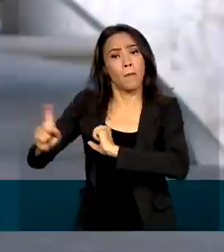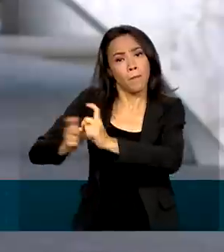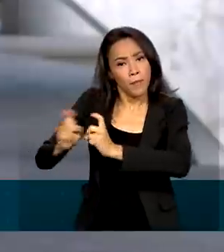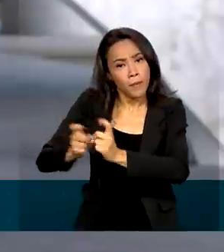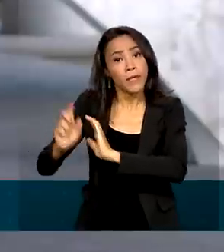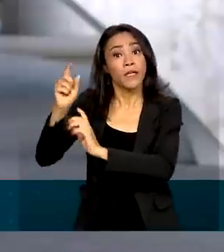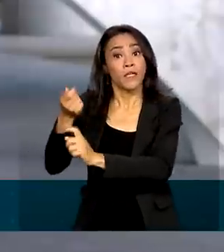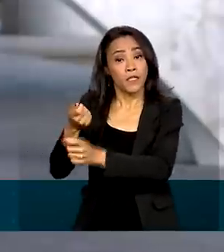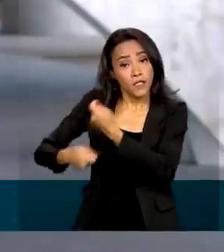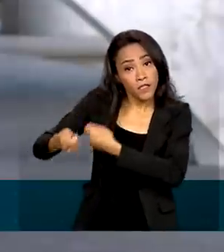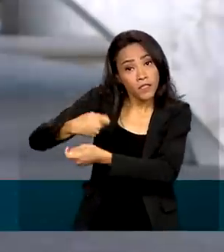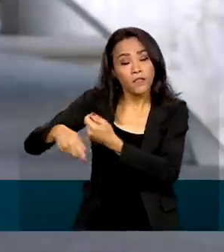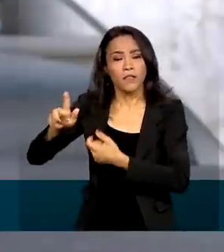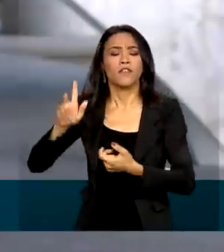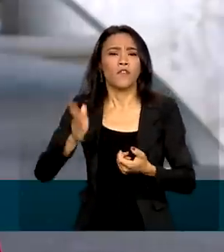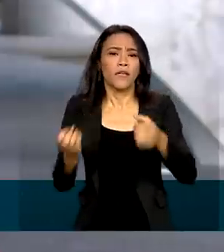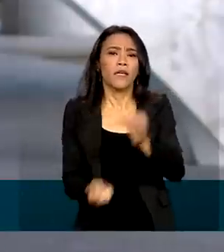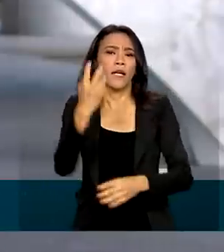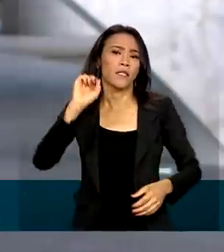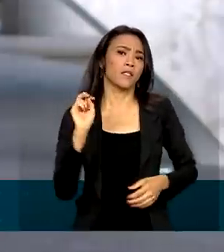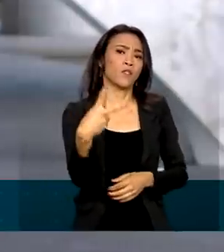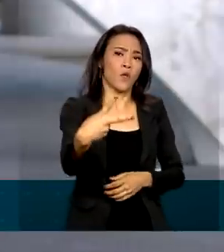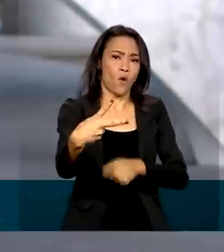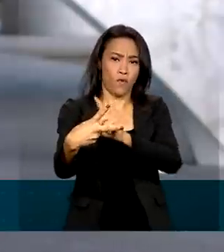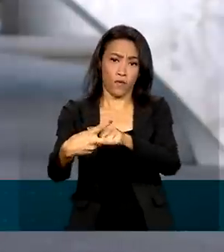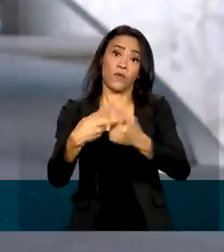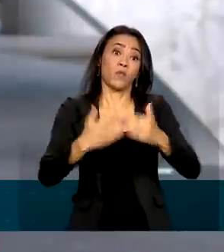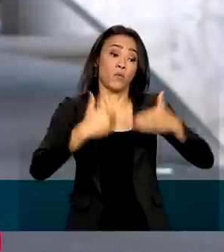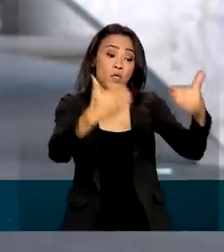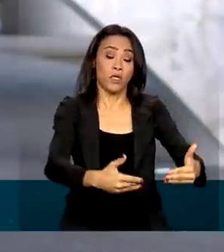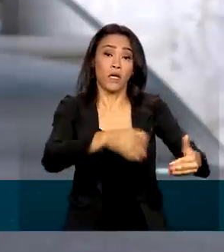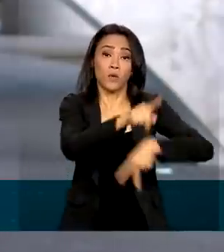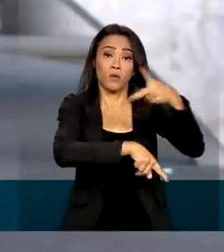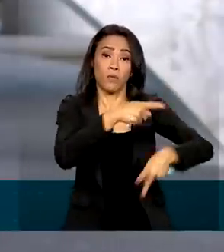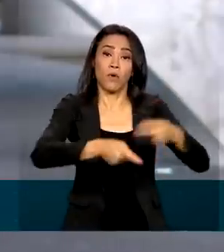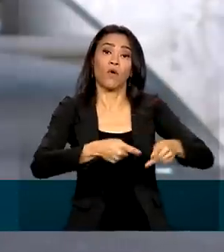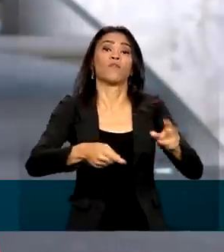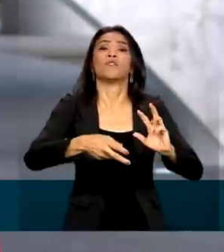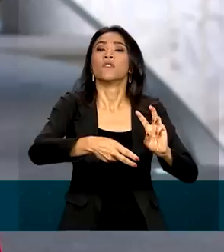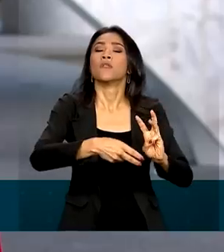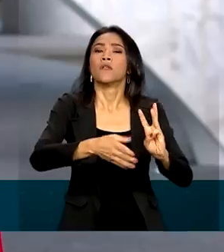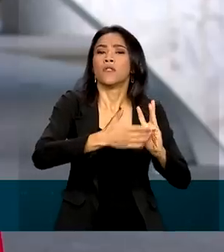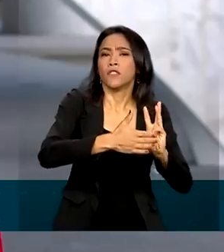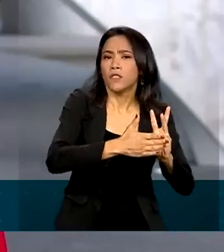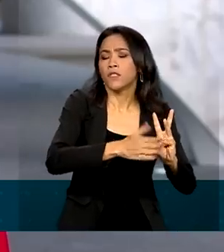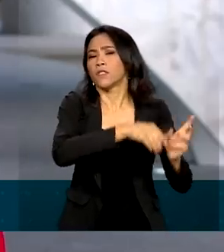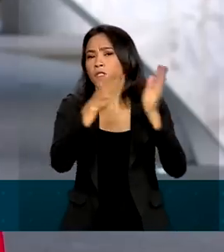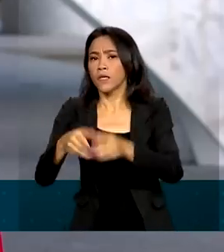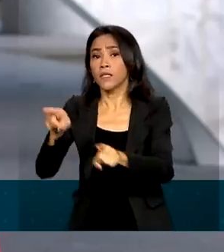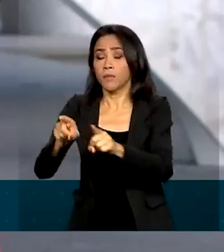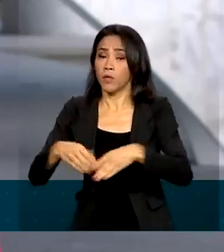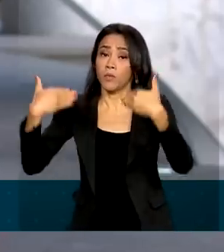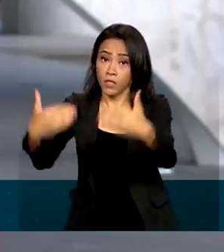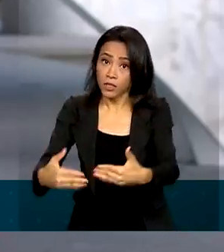disso foram criadas duas novas pastas o ministério dos povos indígenas e o ministério da gestão e inovação e